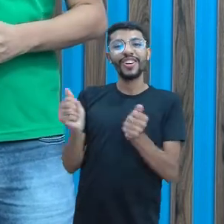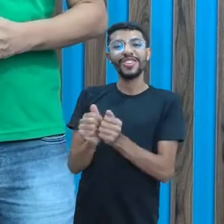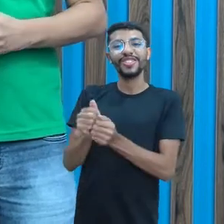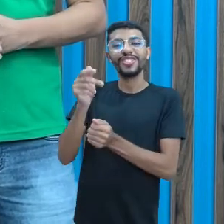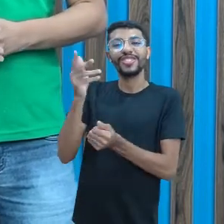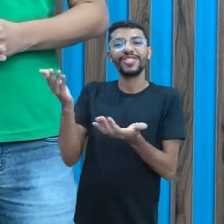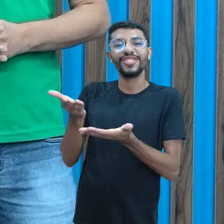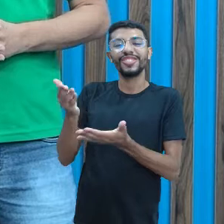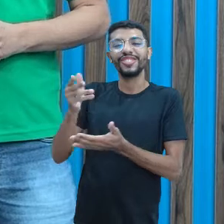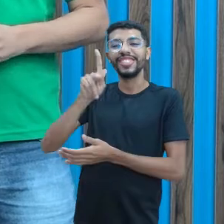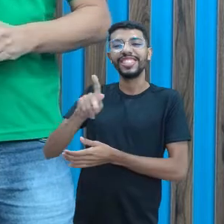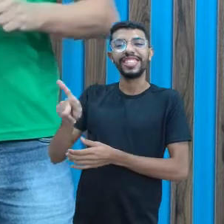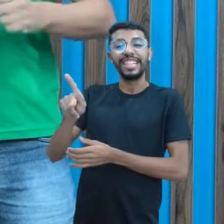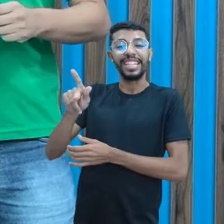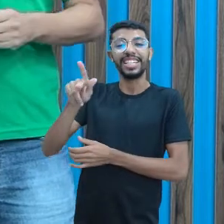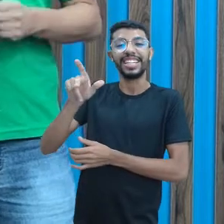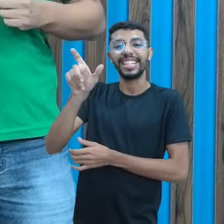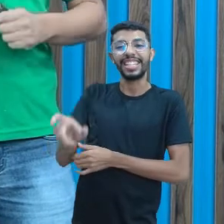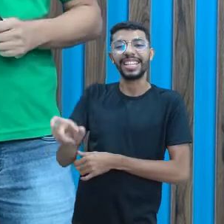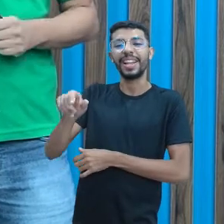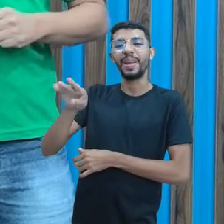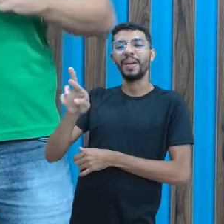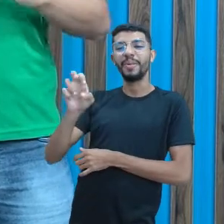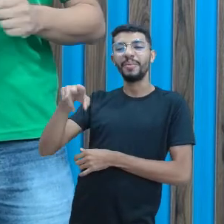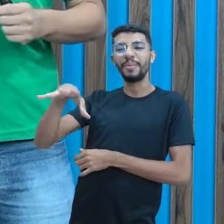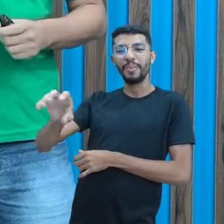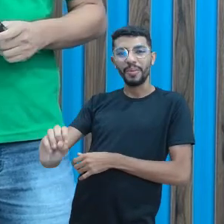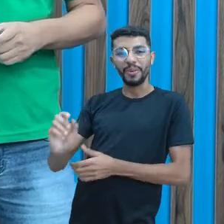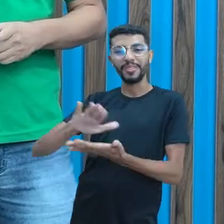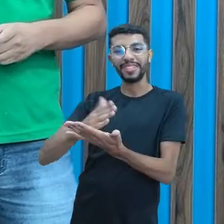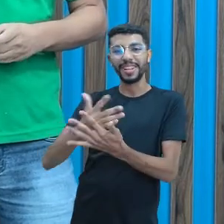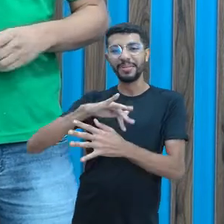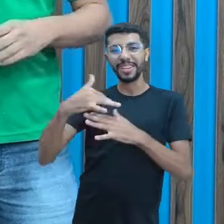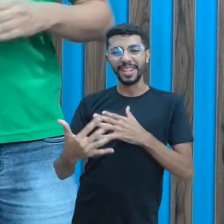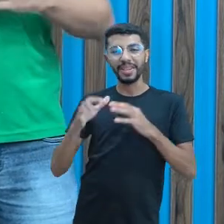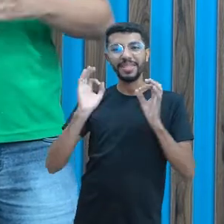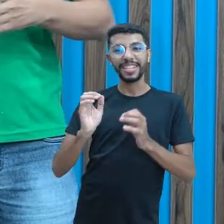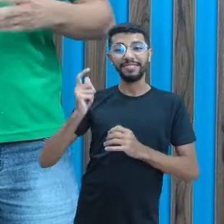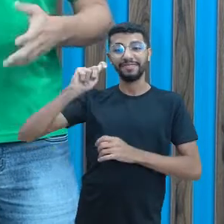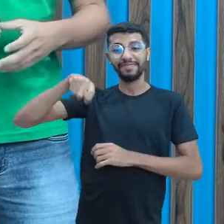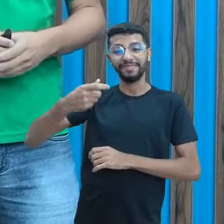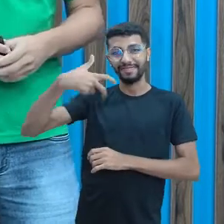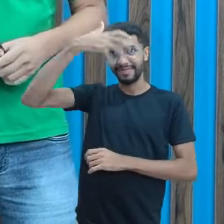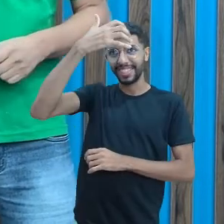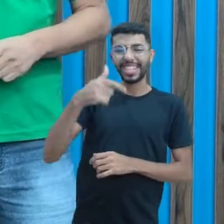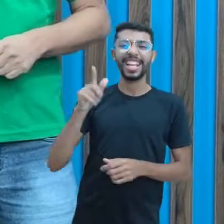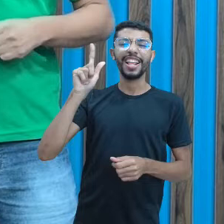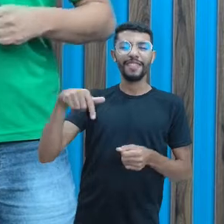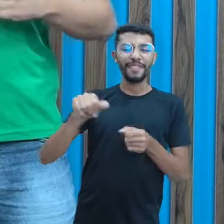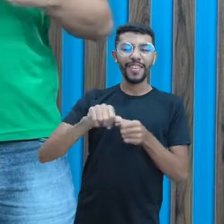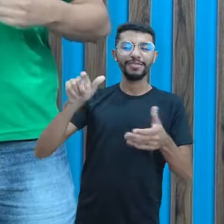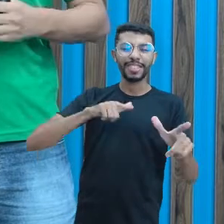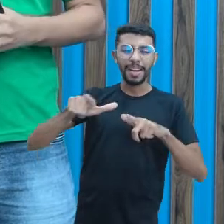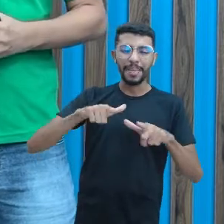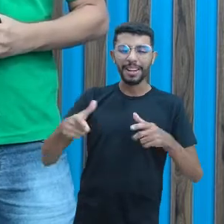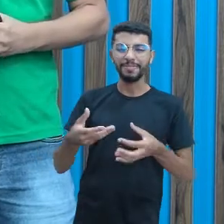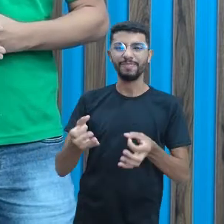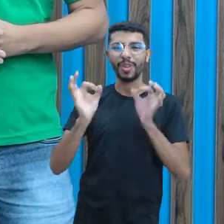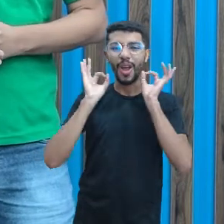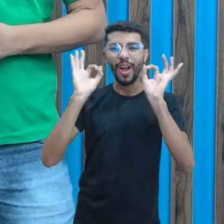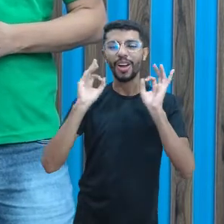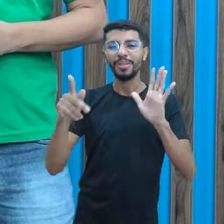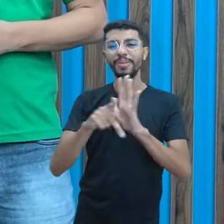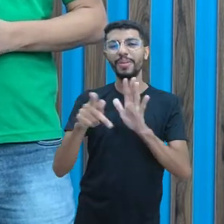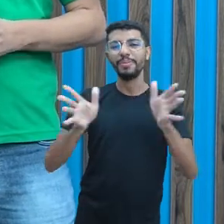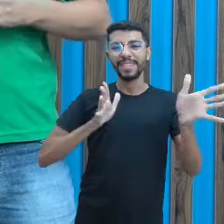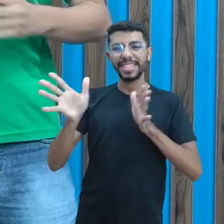nosso intérprete de Libras. Como eu sempre digo, faz um trabalho fundamental para que as nossas aulas cheguem a todos e todas, sejam de fato acessíveis. Então, muito